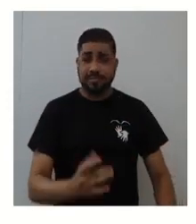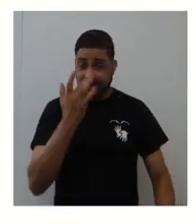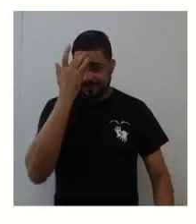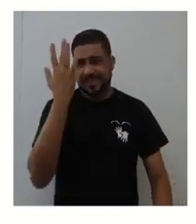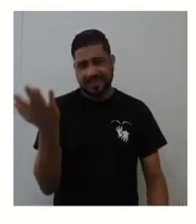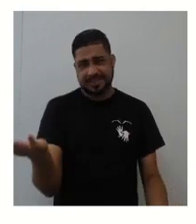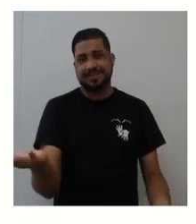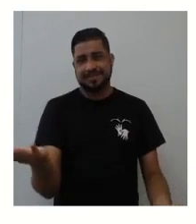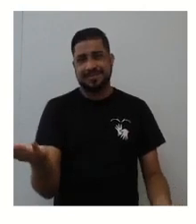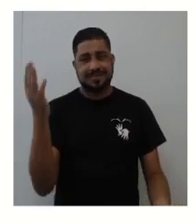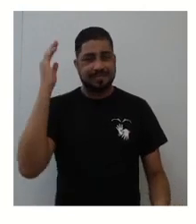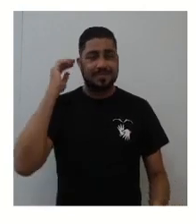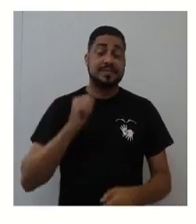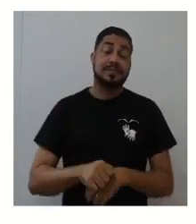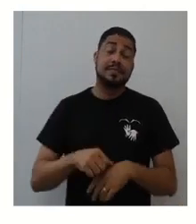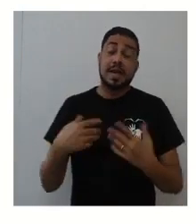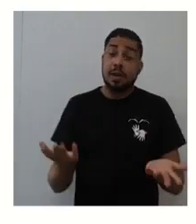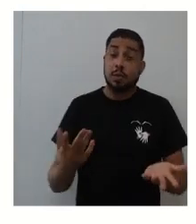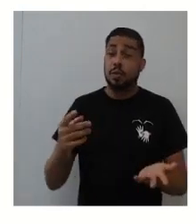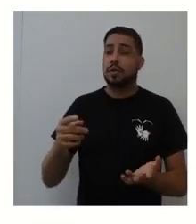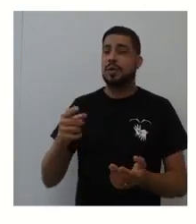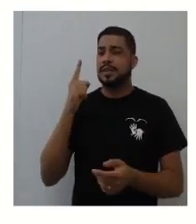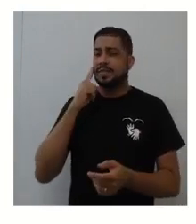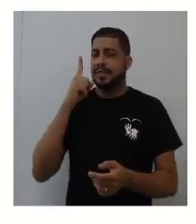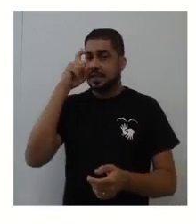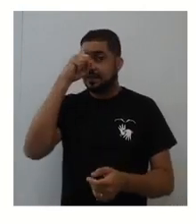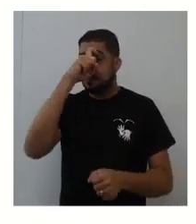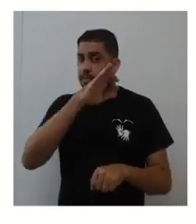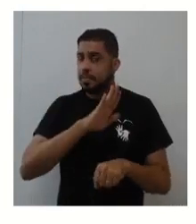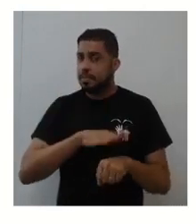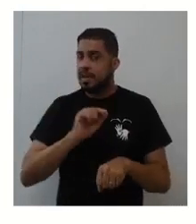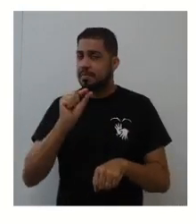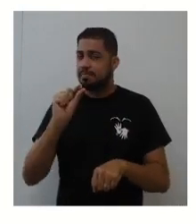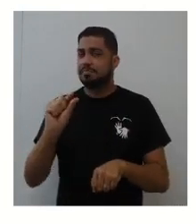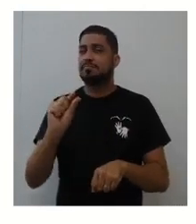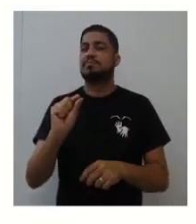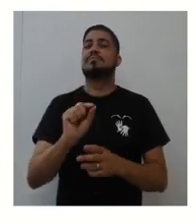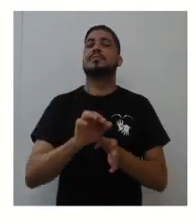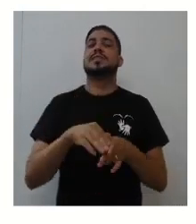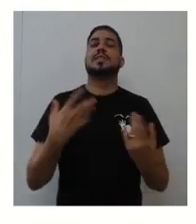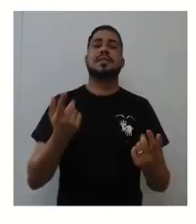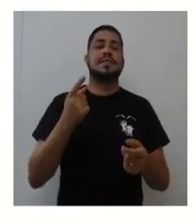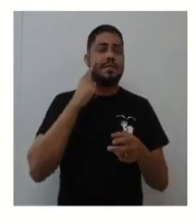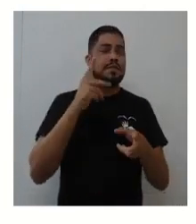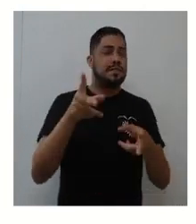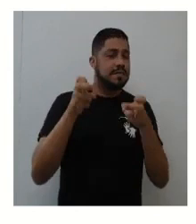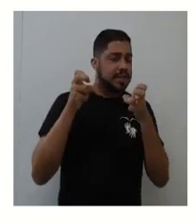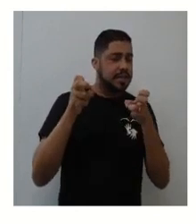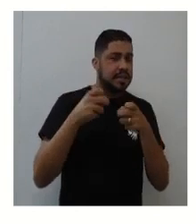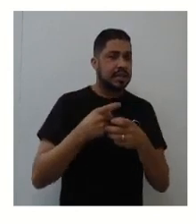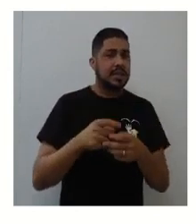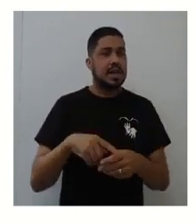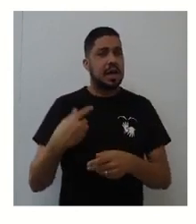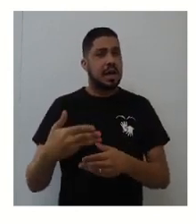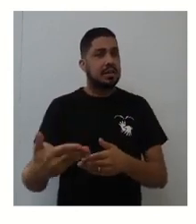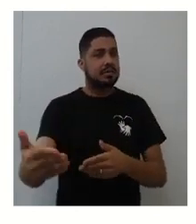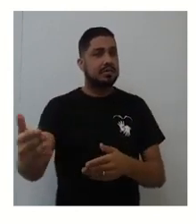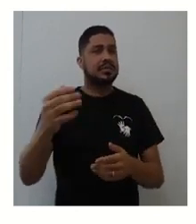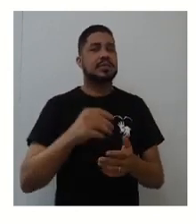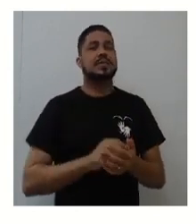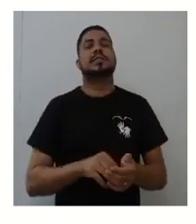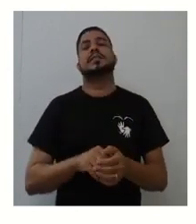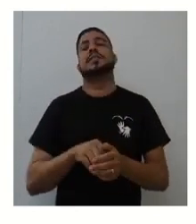fácil isso, né? Mas agora a gente vai dificultar um pouquinho mais. Então se liga nas próximas questões que vão aparecer para vocês ainda